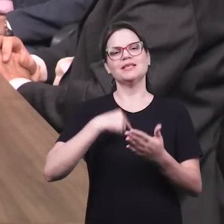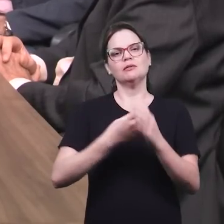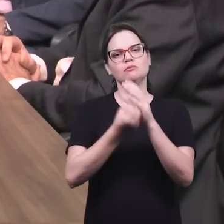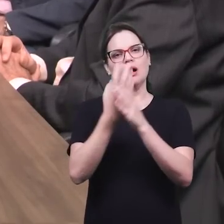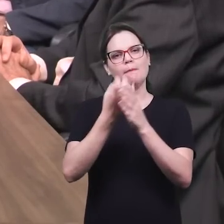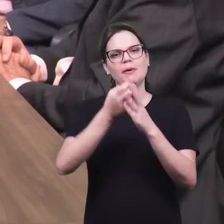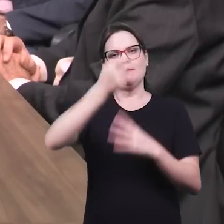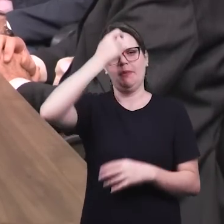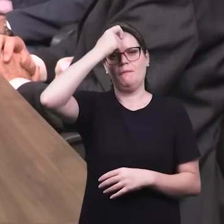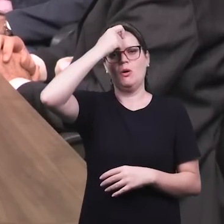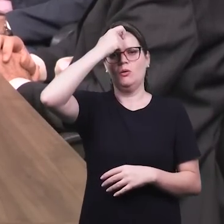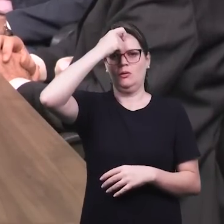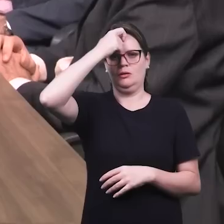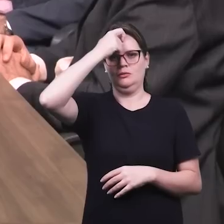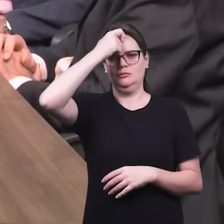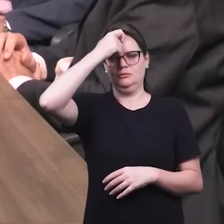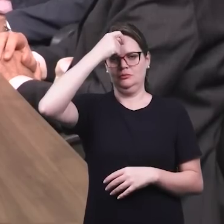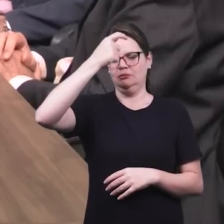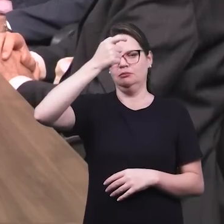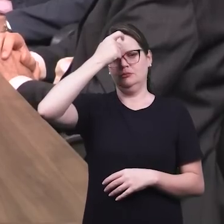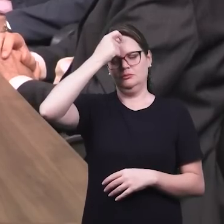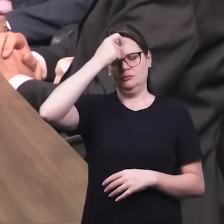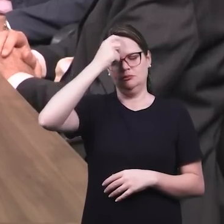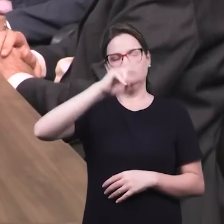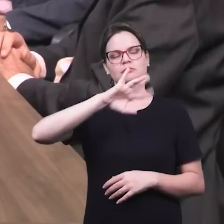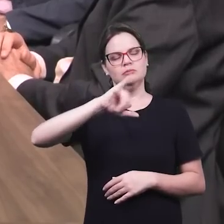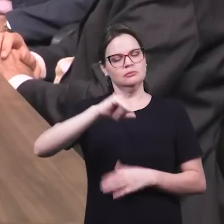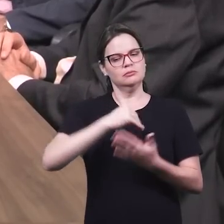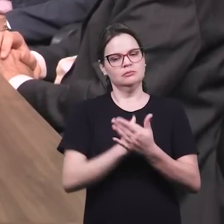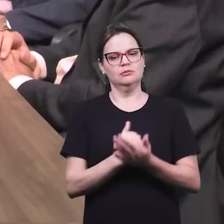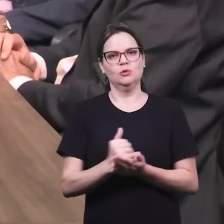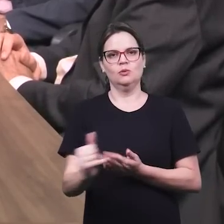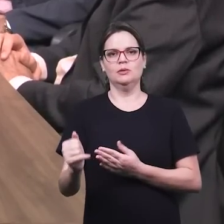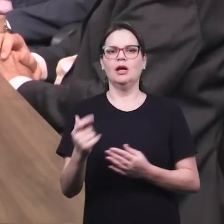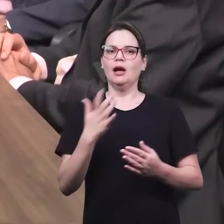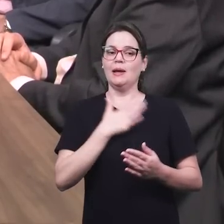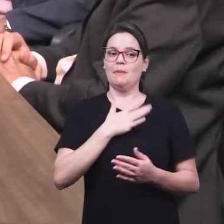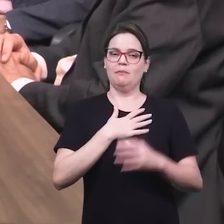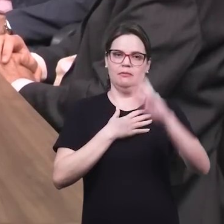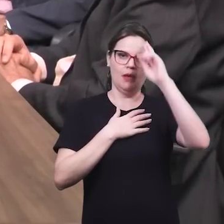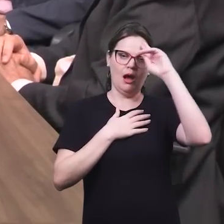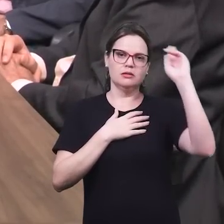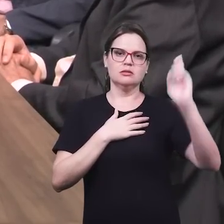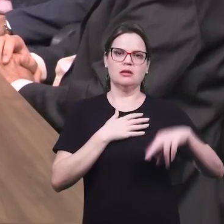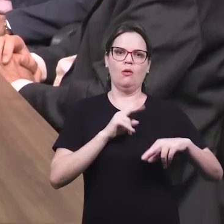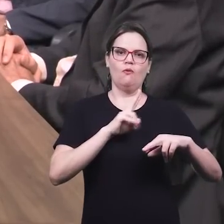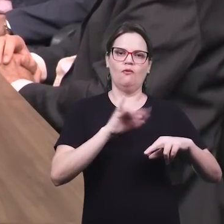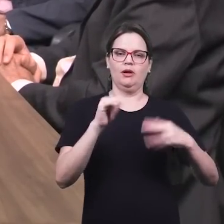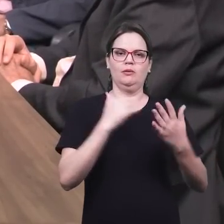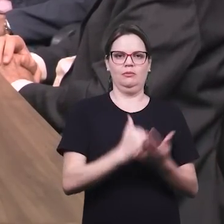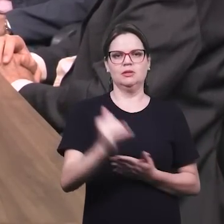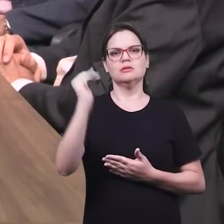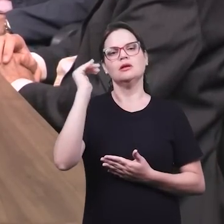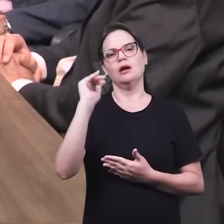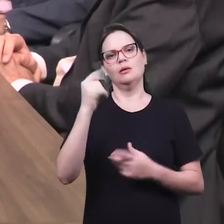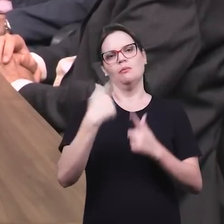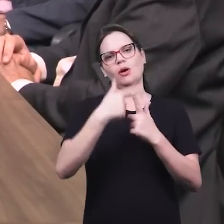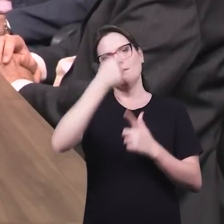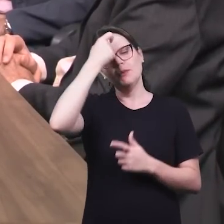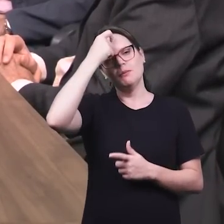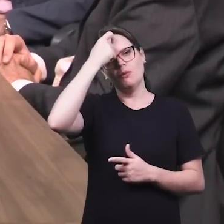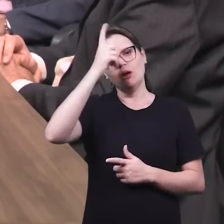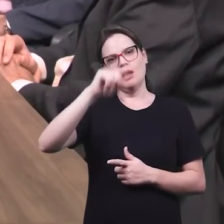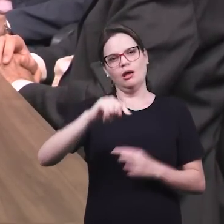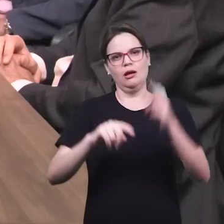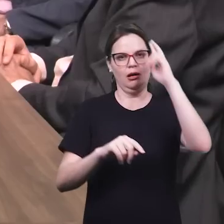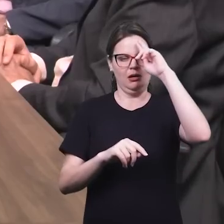memórias. A partir desse momento, a partir da nossa razão, daquilo que é o nosso sentido, nós vamos criar essas memórias. E